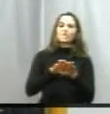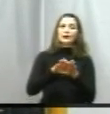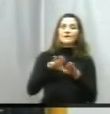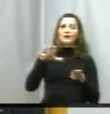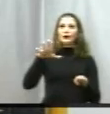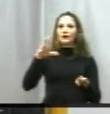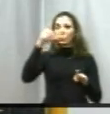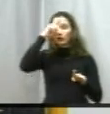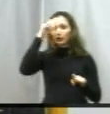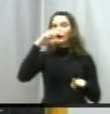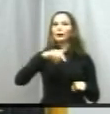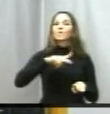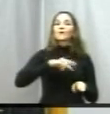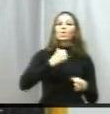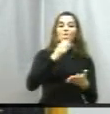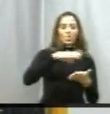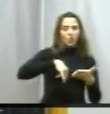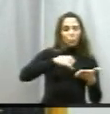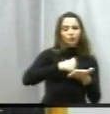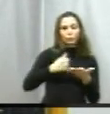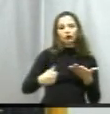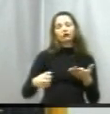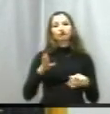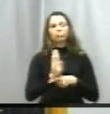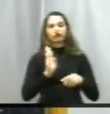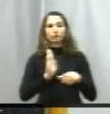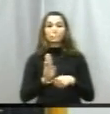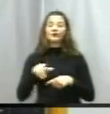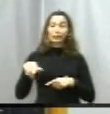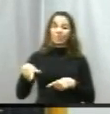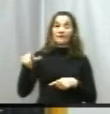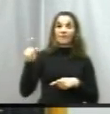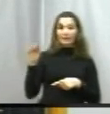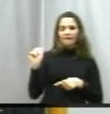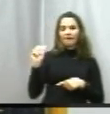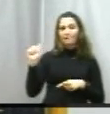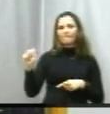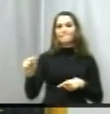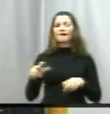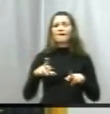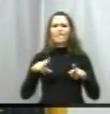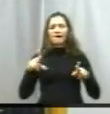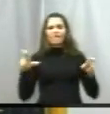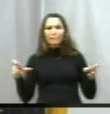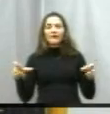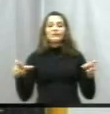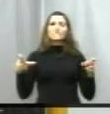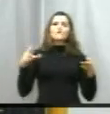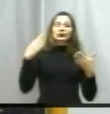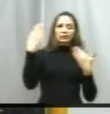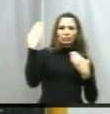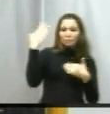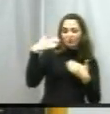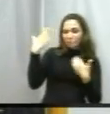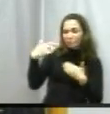de atendimento. E, em relação à gota de leite, é excepcional a diferença de avaliação do